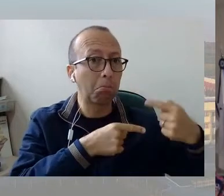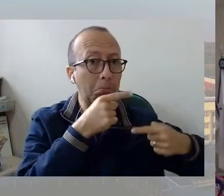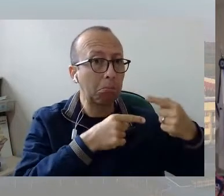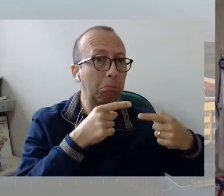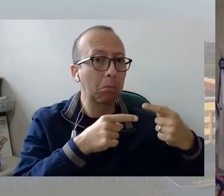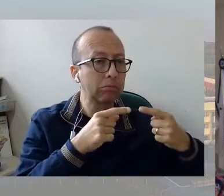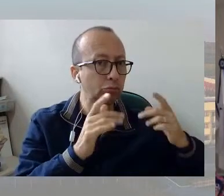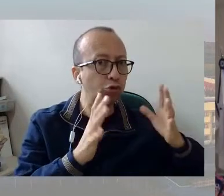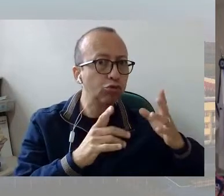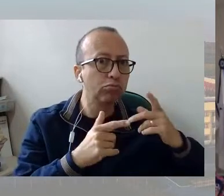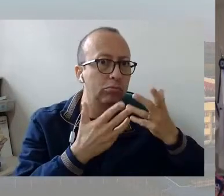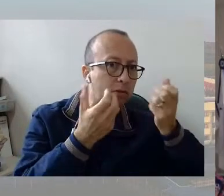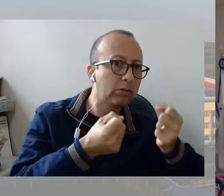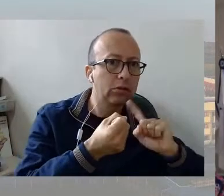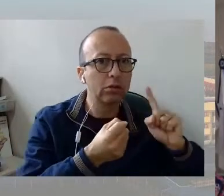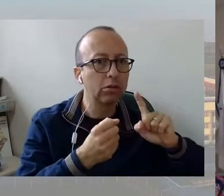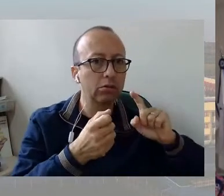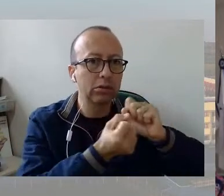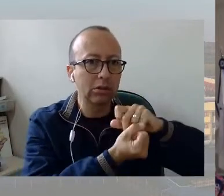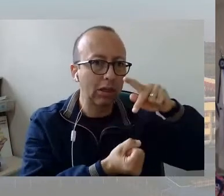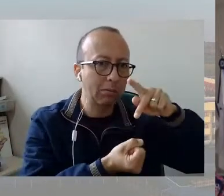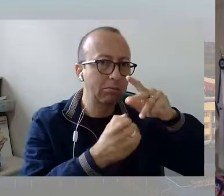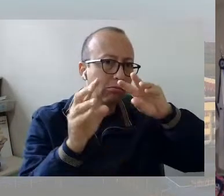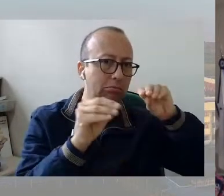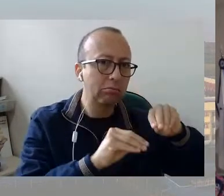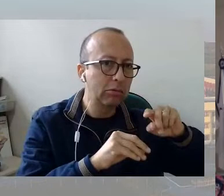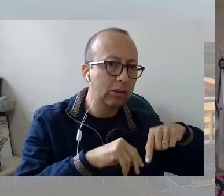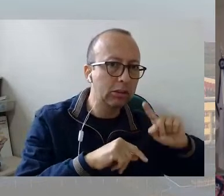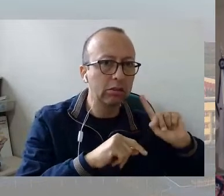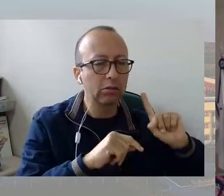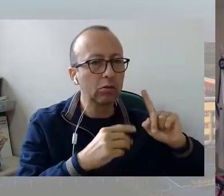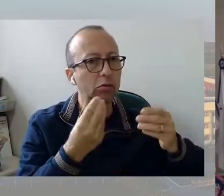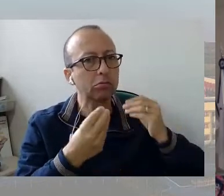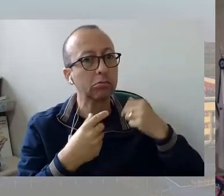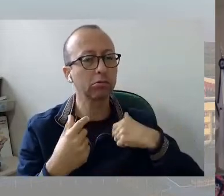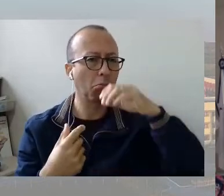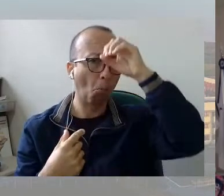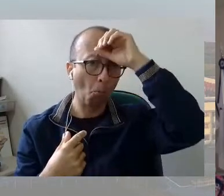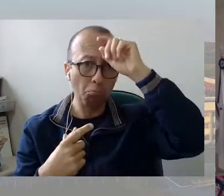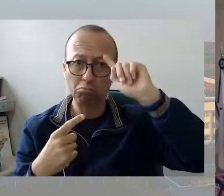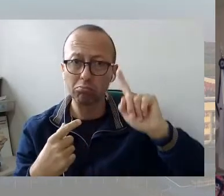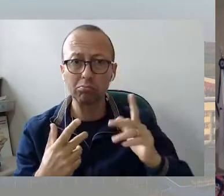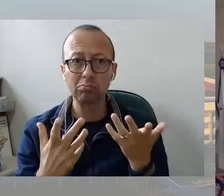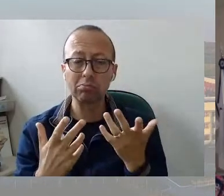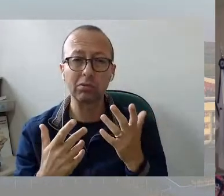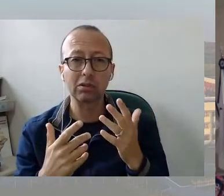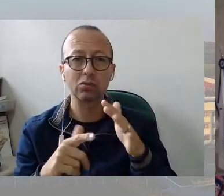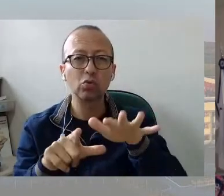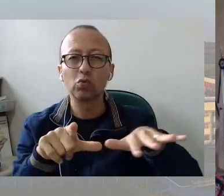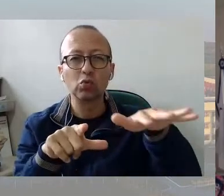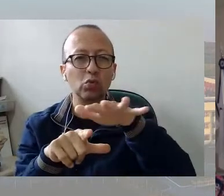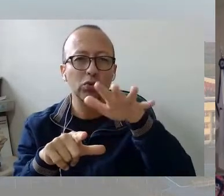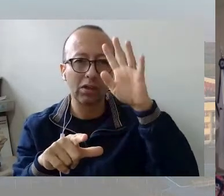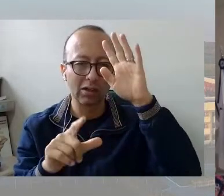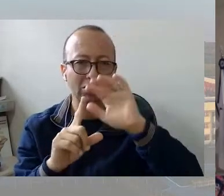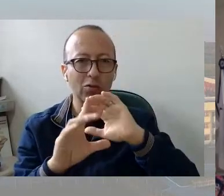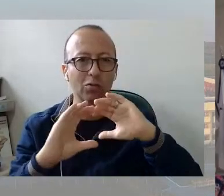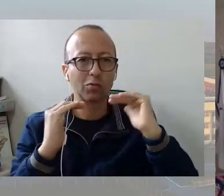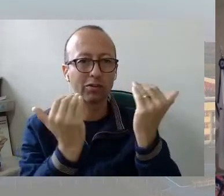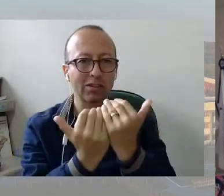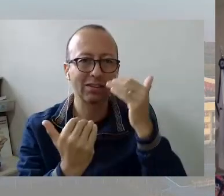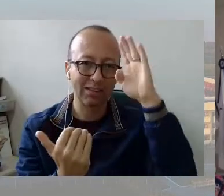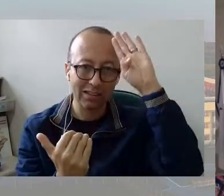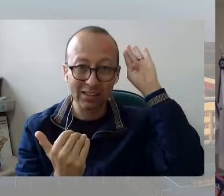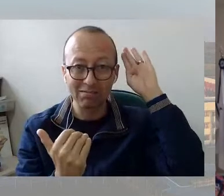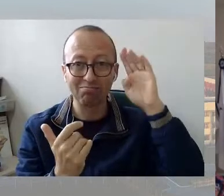numa instância muito específica, porque não foi aberta para a comunidade acadêmica deliberar. Então, eu espero